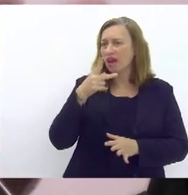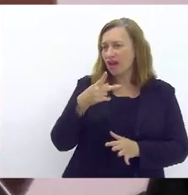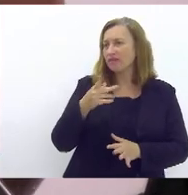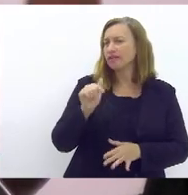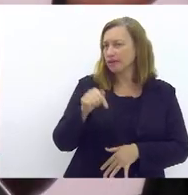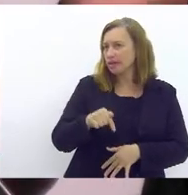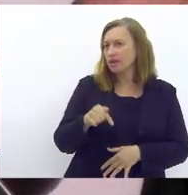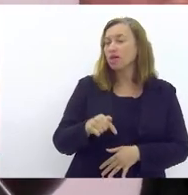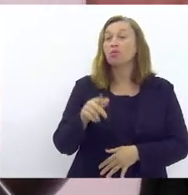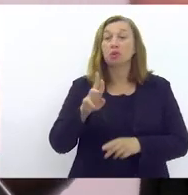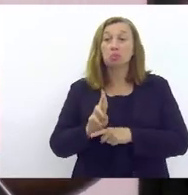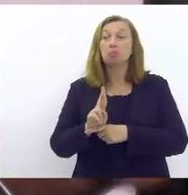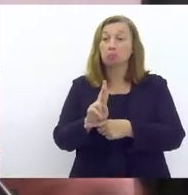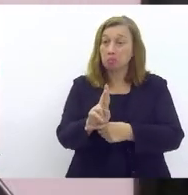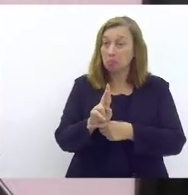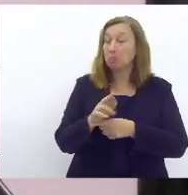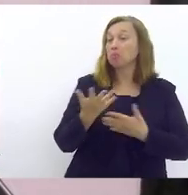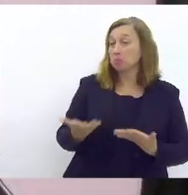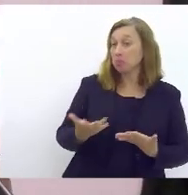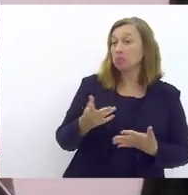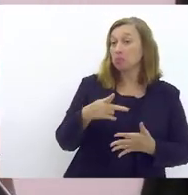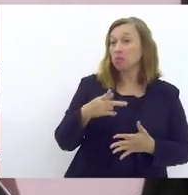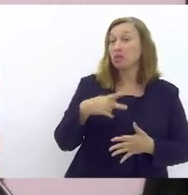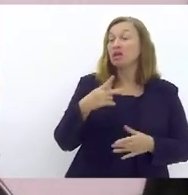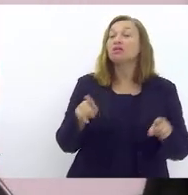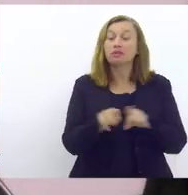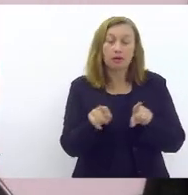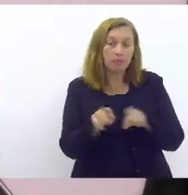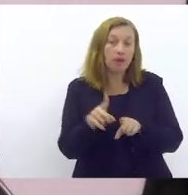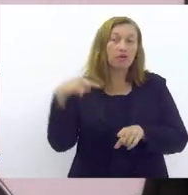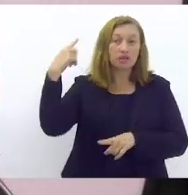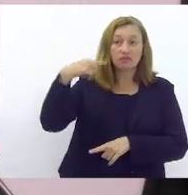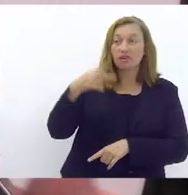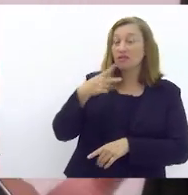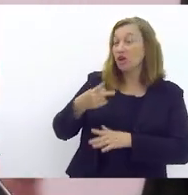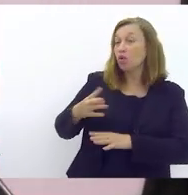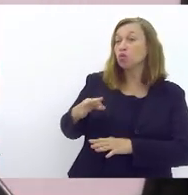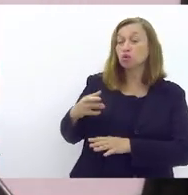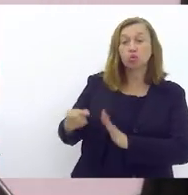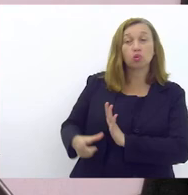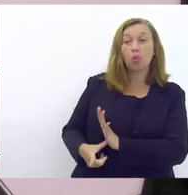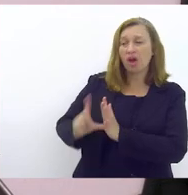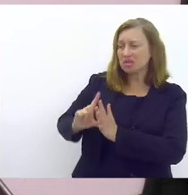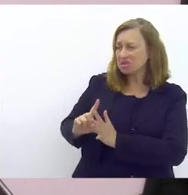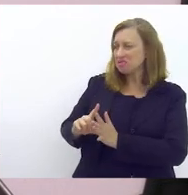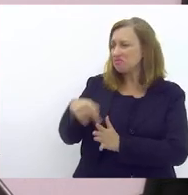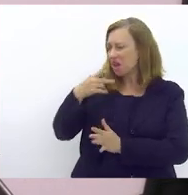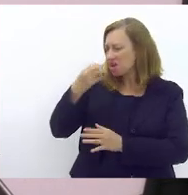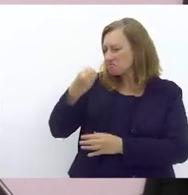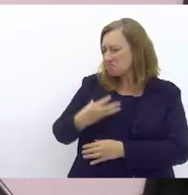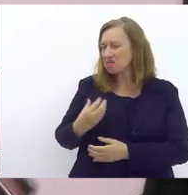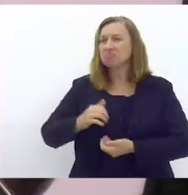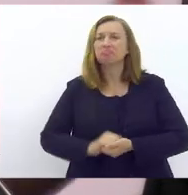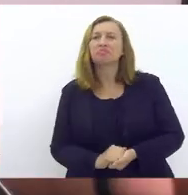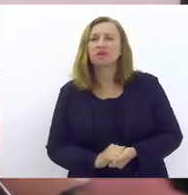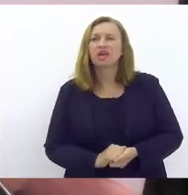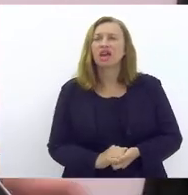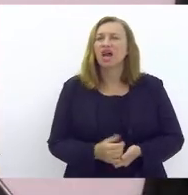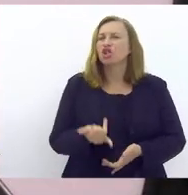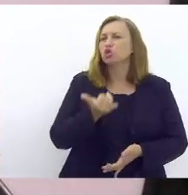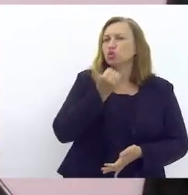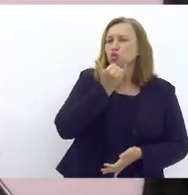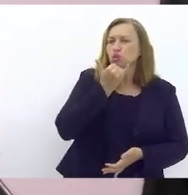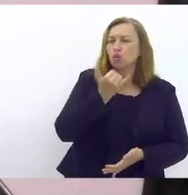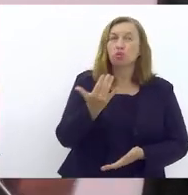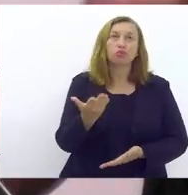pelo promotor que me antecedeu e pelo advogado também que me antecedeu, pontuaram muito bem. E as desculpas dadas